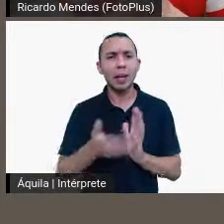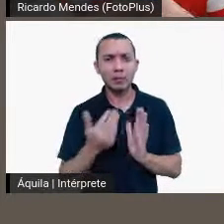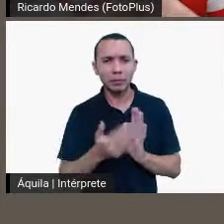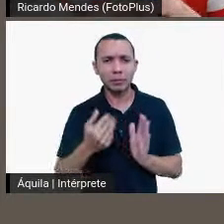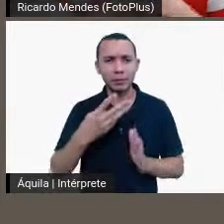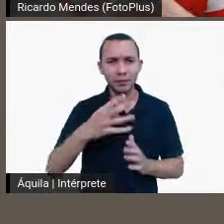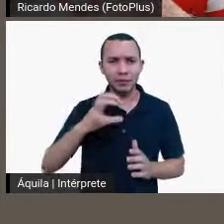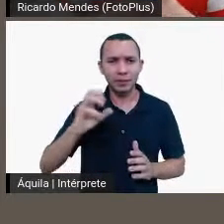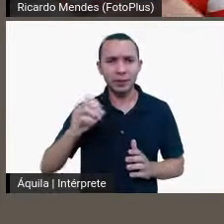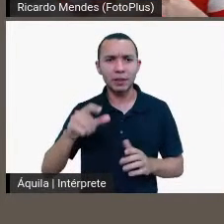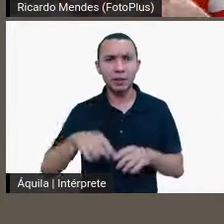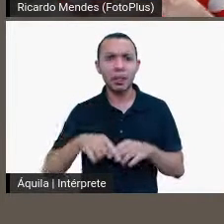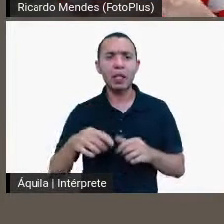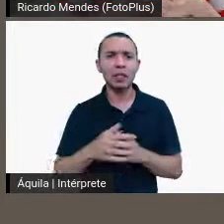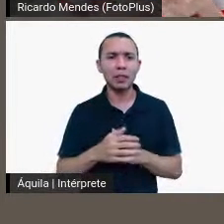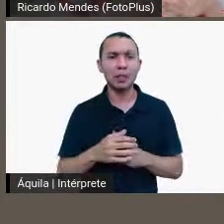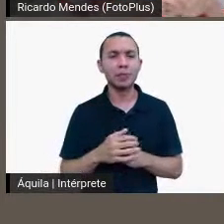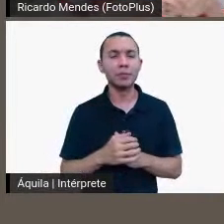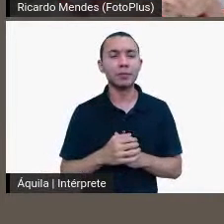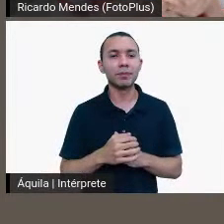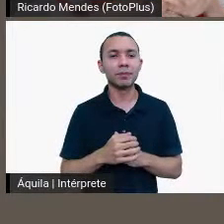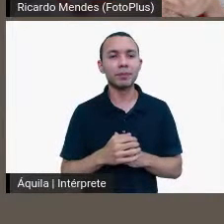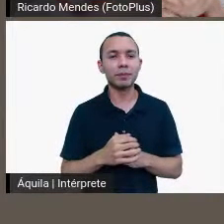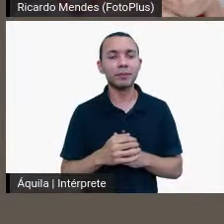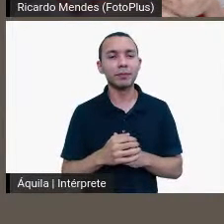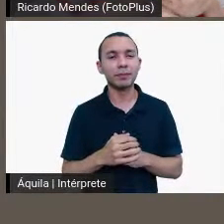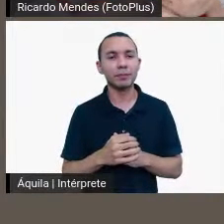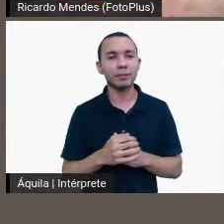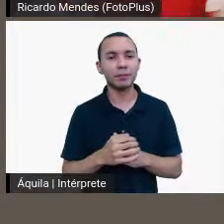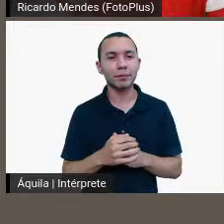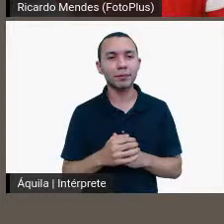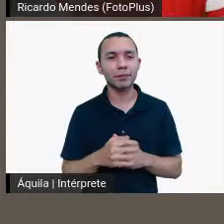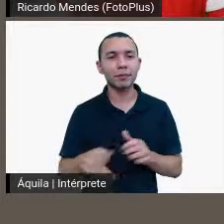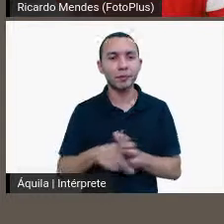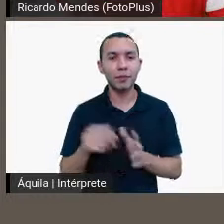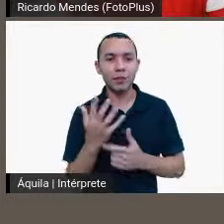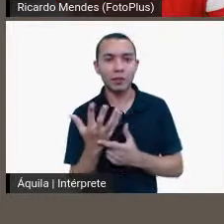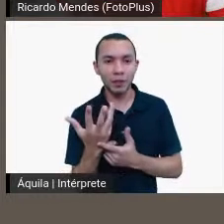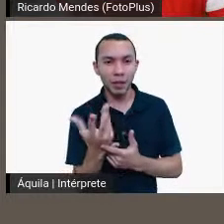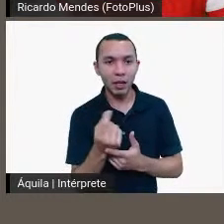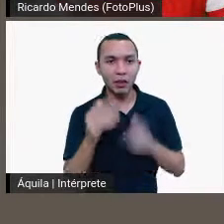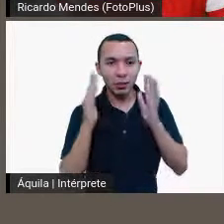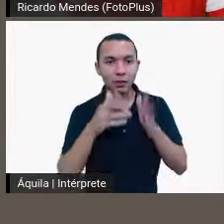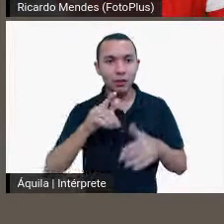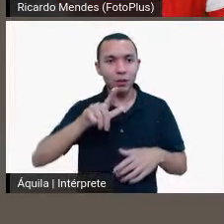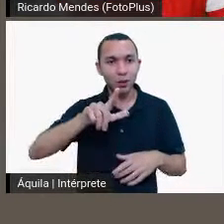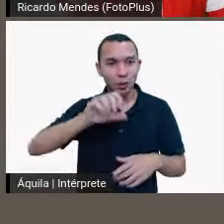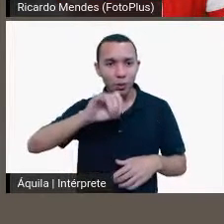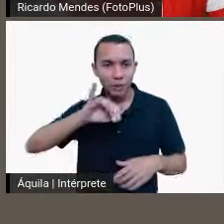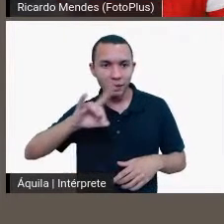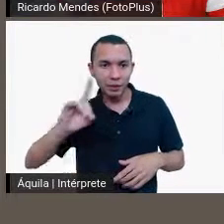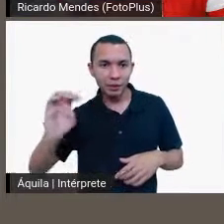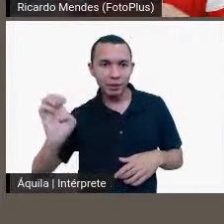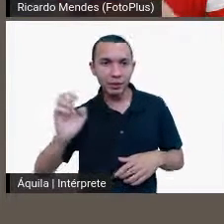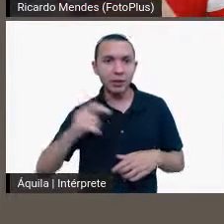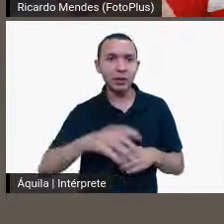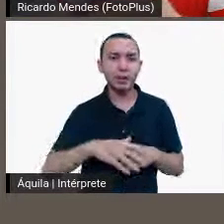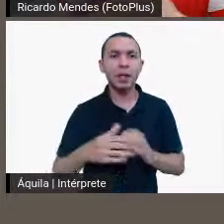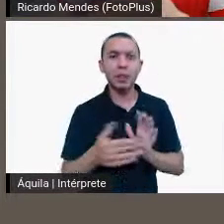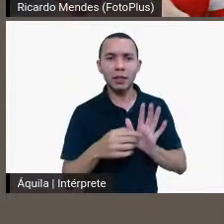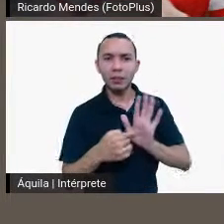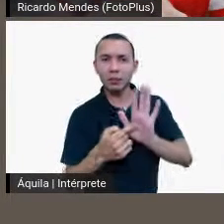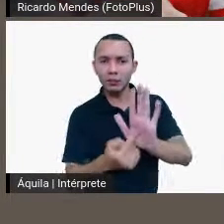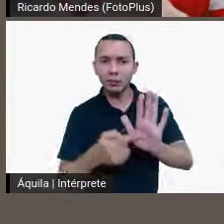algo similar às contribuições sobre arquitetura e contemporânea e desenho industrial, Boris, sob o título de Fotografia, traça um panorama